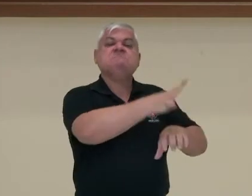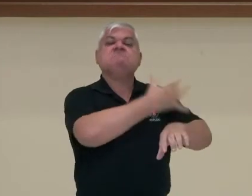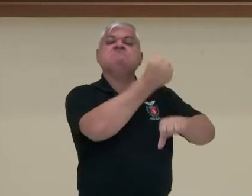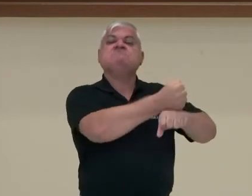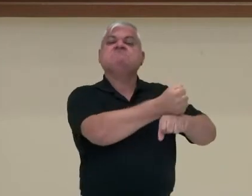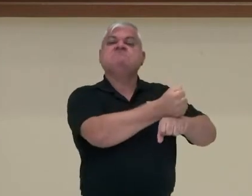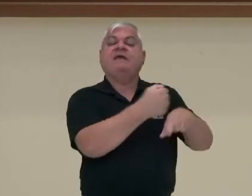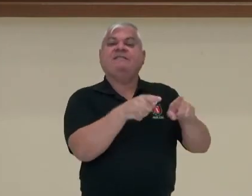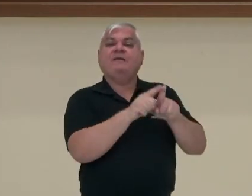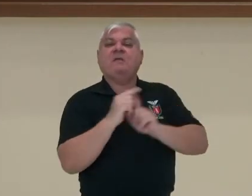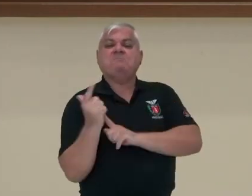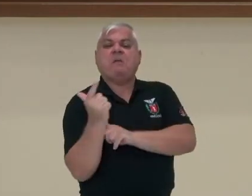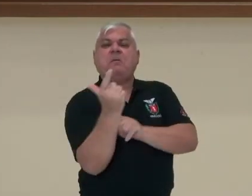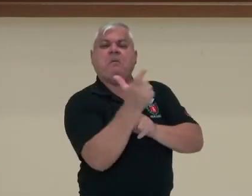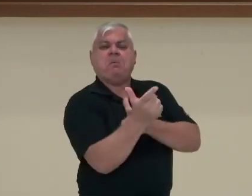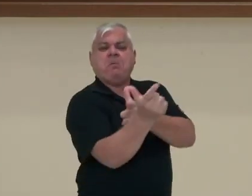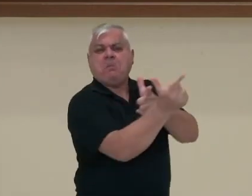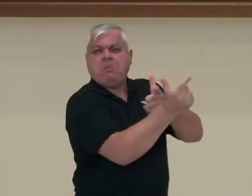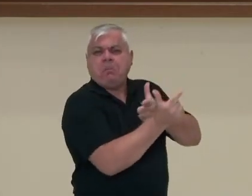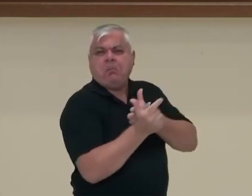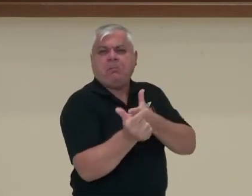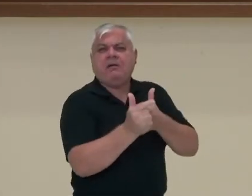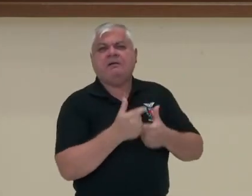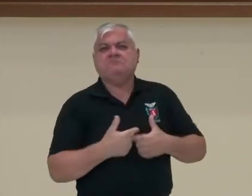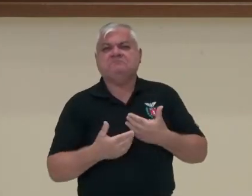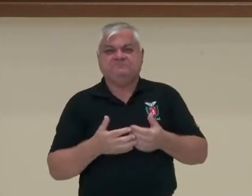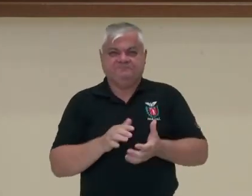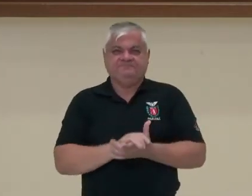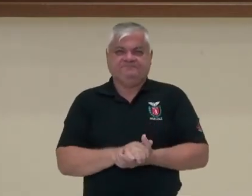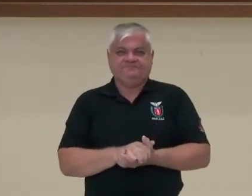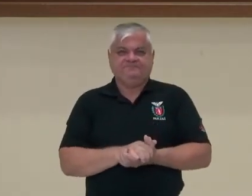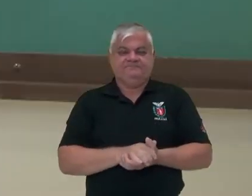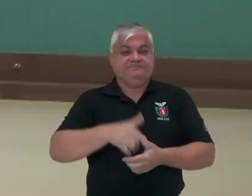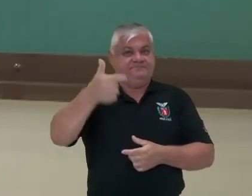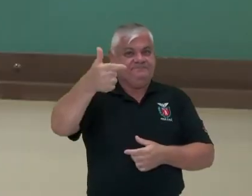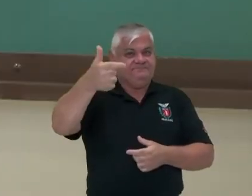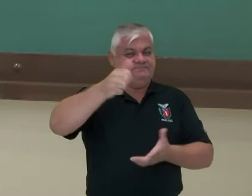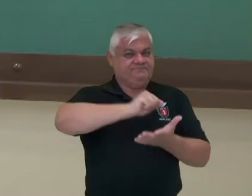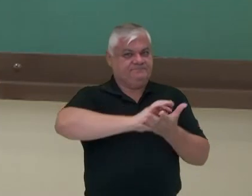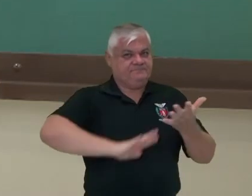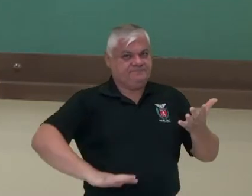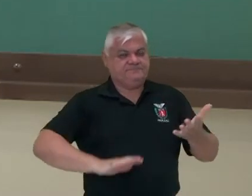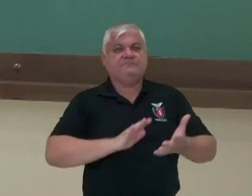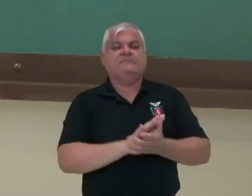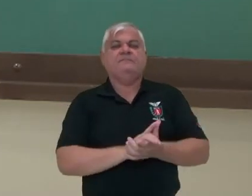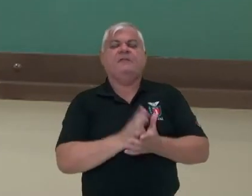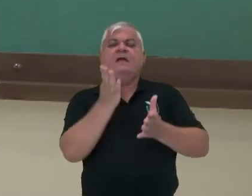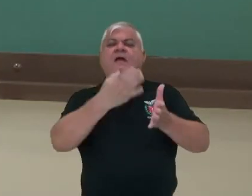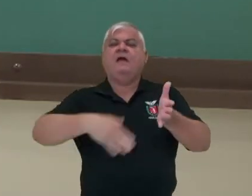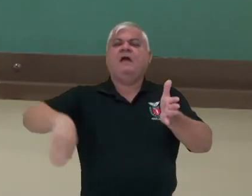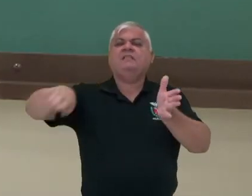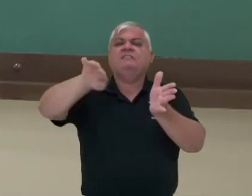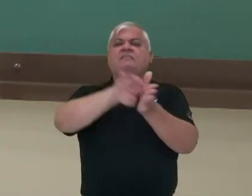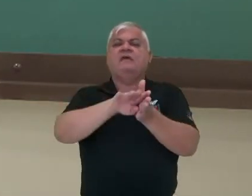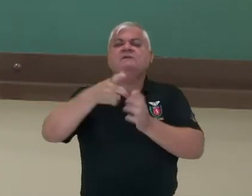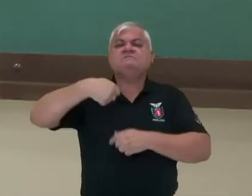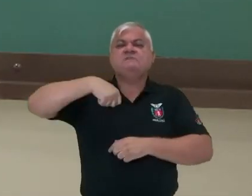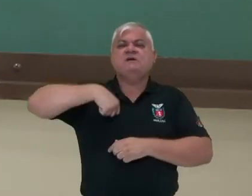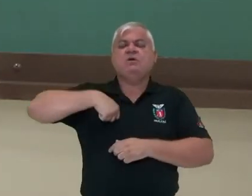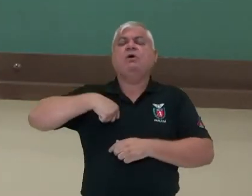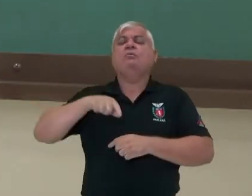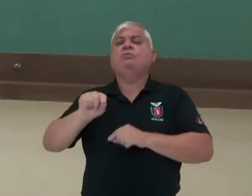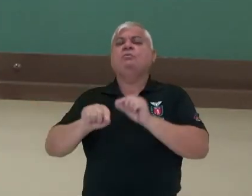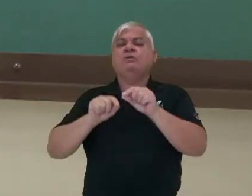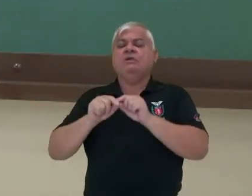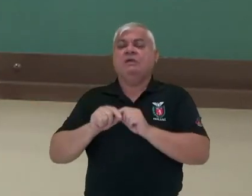de fogo para poder fazer isso. Tá? Então vamos para a nossa atividade. Até a chegada dos espanhóis, os incas